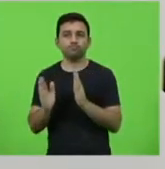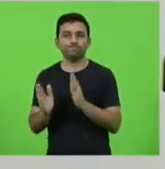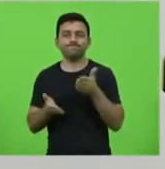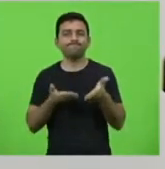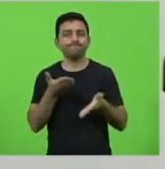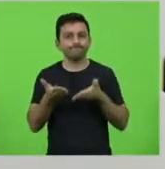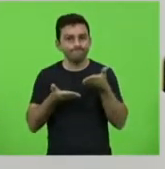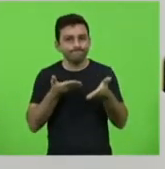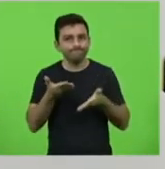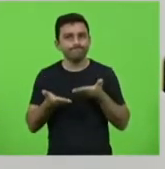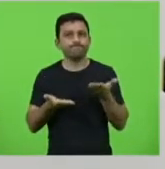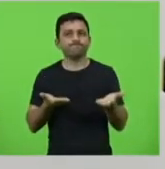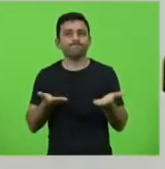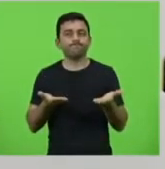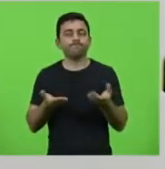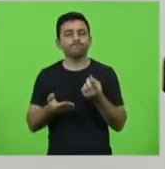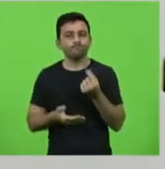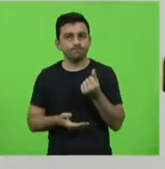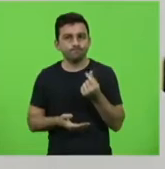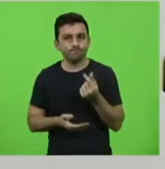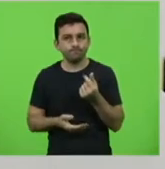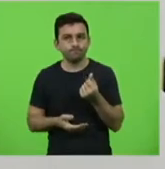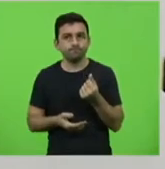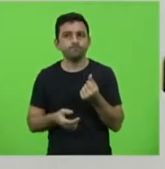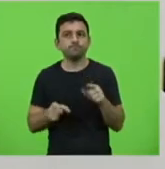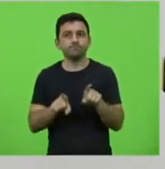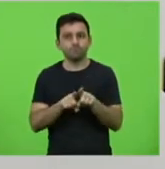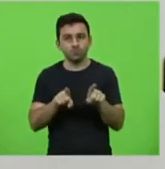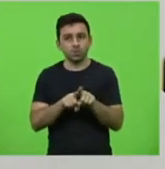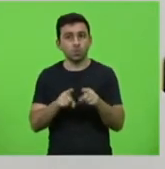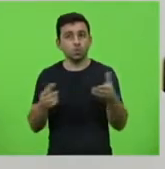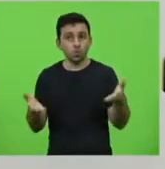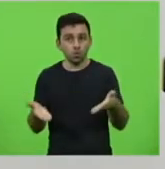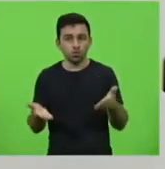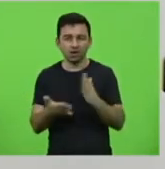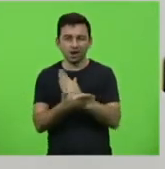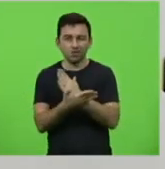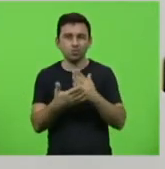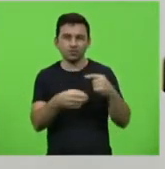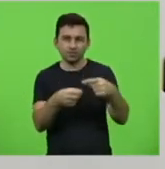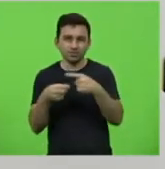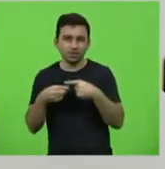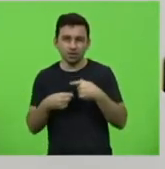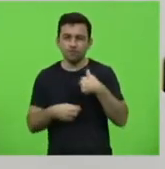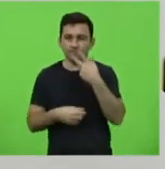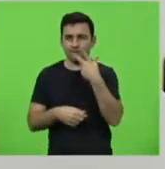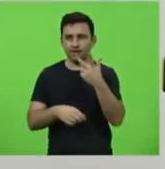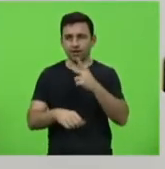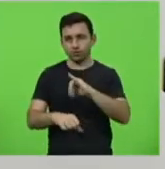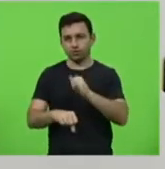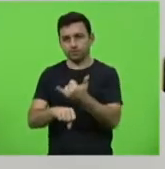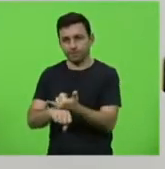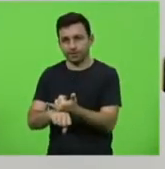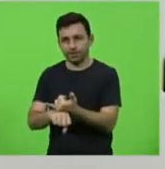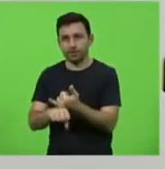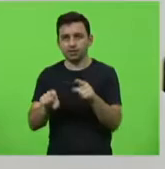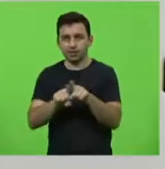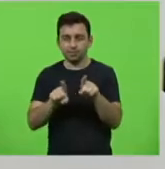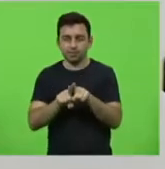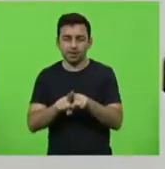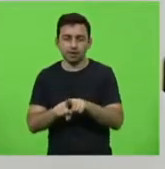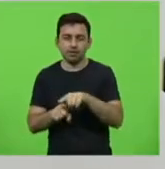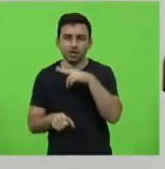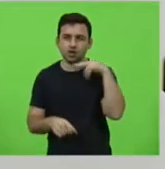tratamento e o custeio de hoje, em algumas cidades, eu vou citar Joinville e Jaraguá